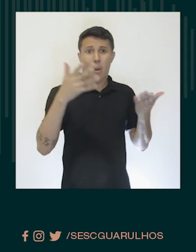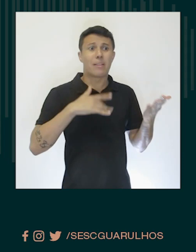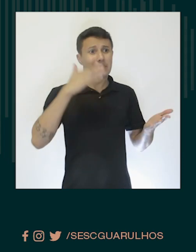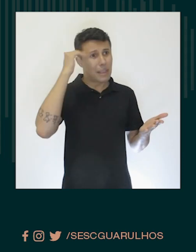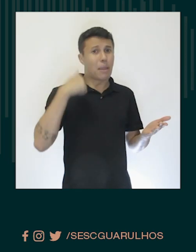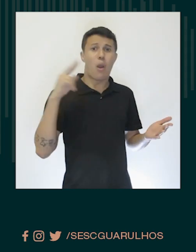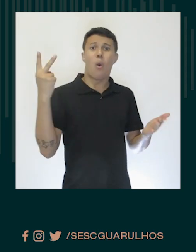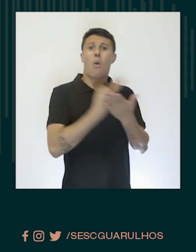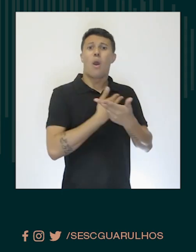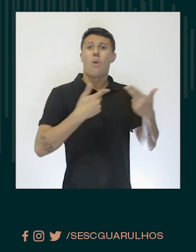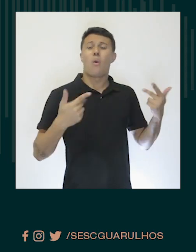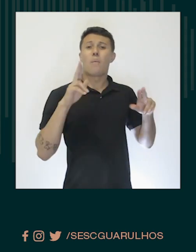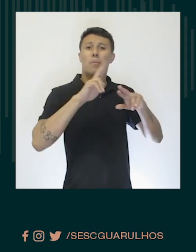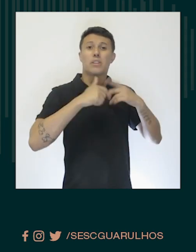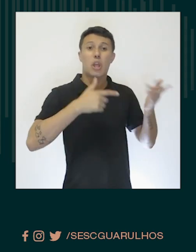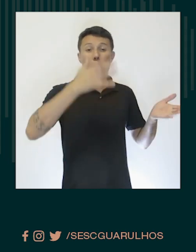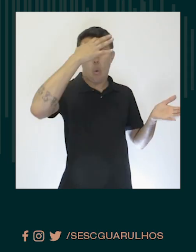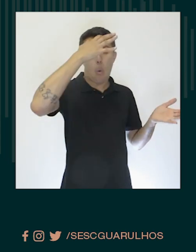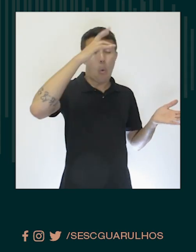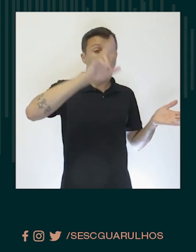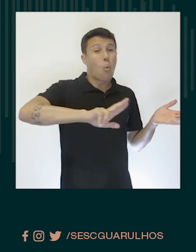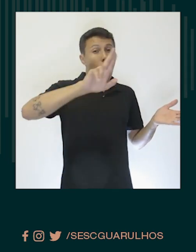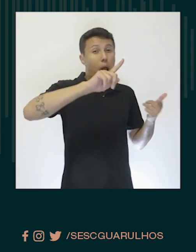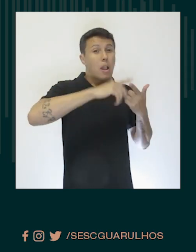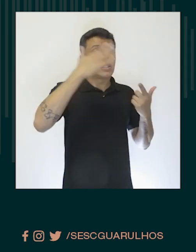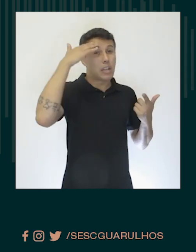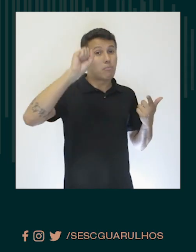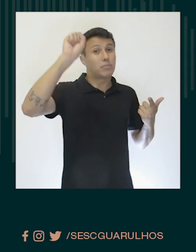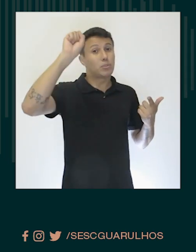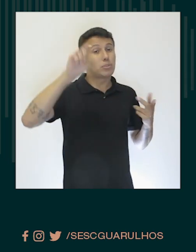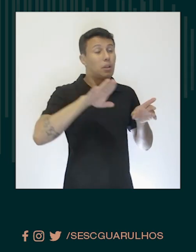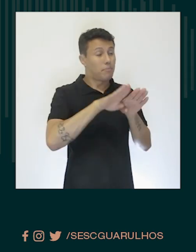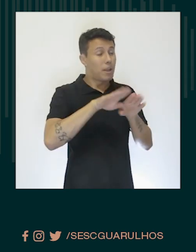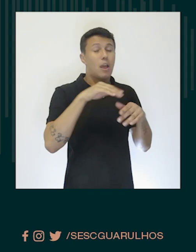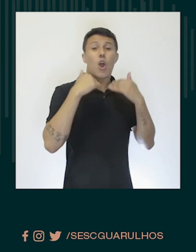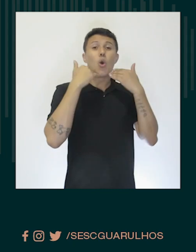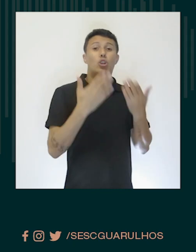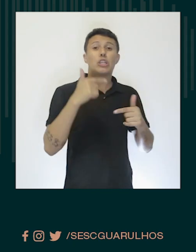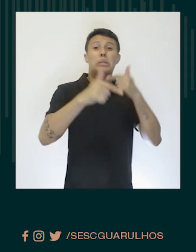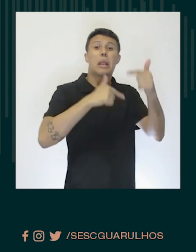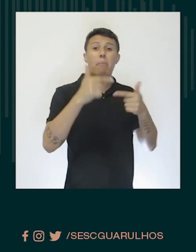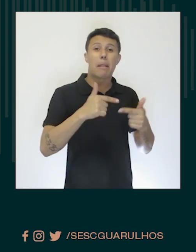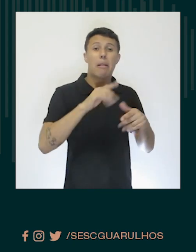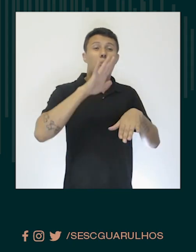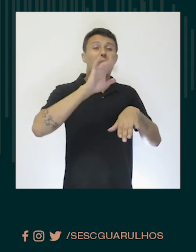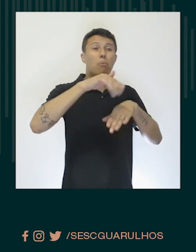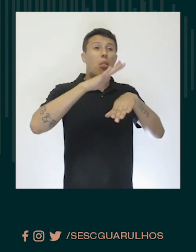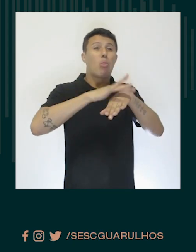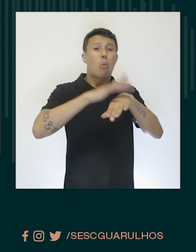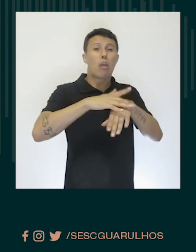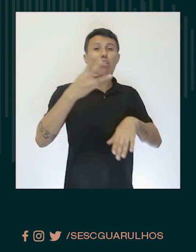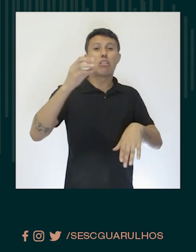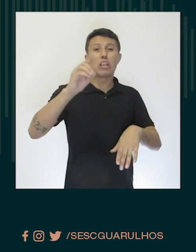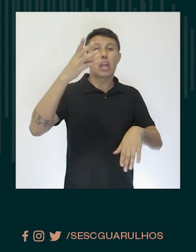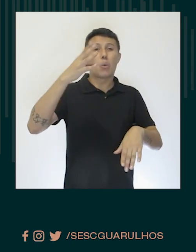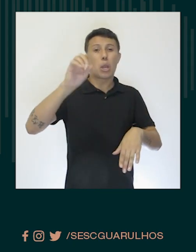só tem que usar consciência, sabedoria, que o que adianta a gente trabalhar hoje, ficar doente 30, 40 dias, ter que ficar isolado,